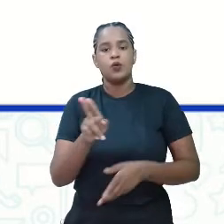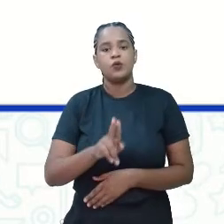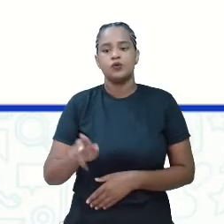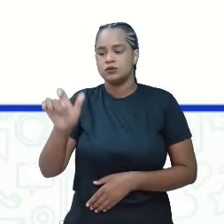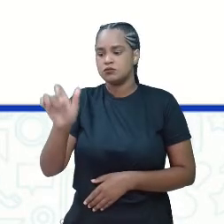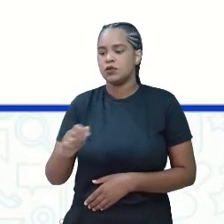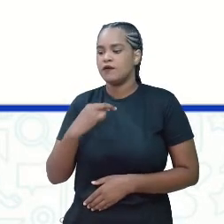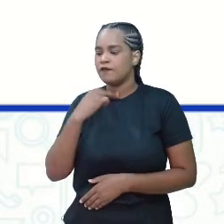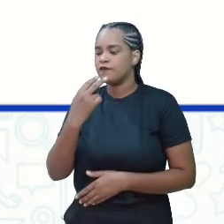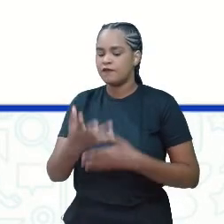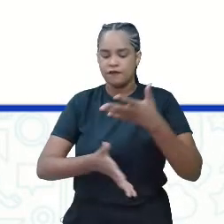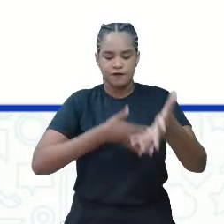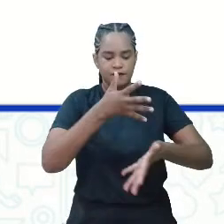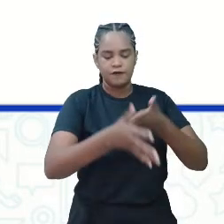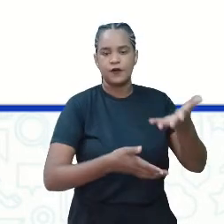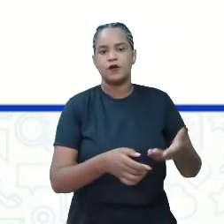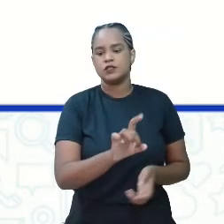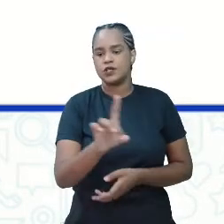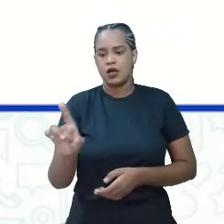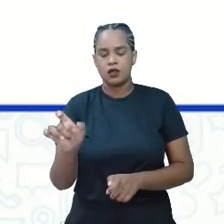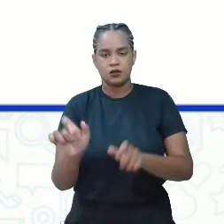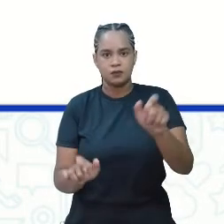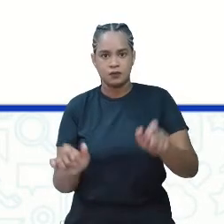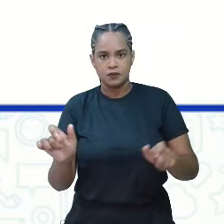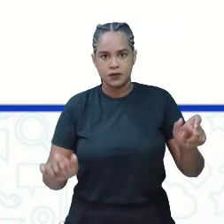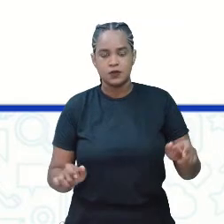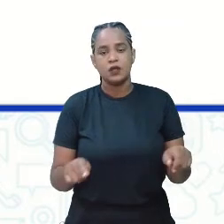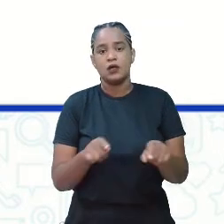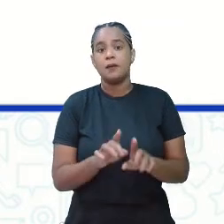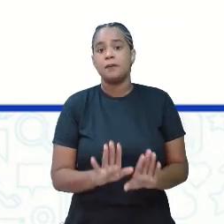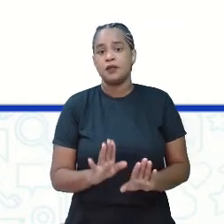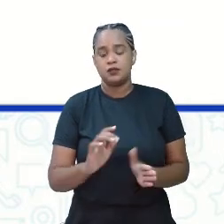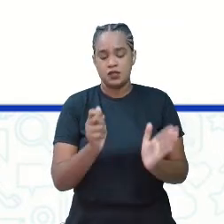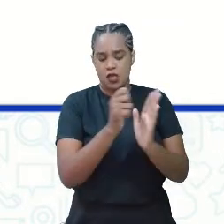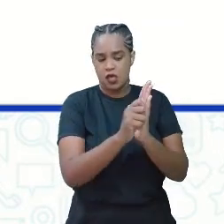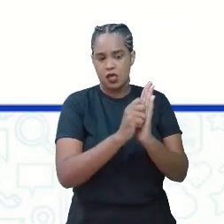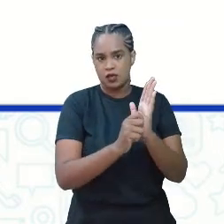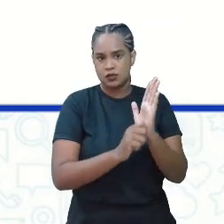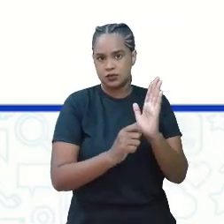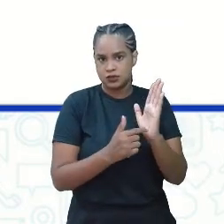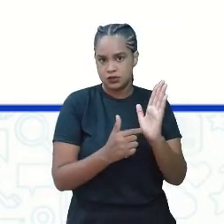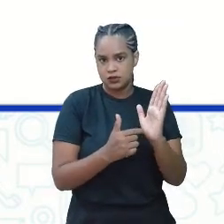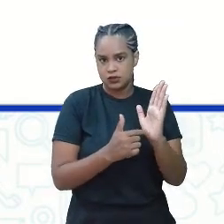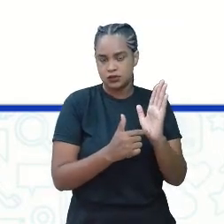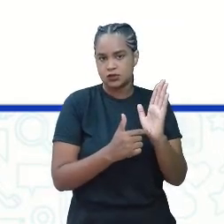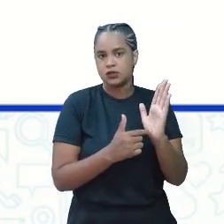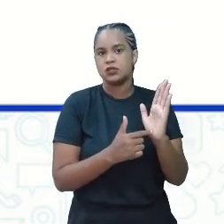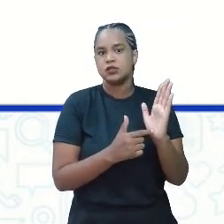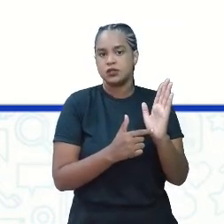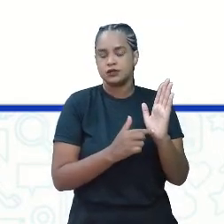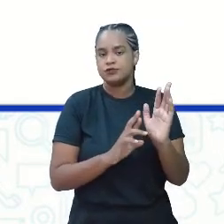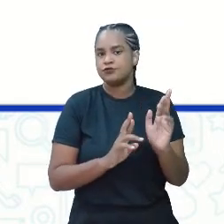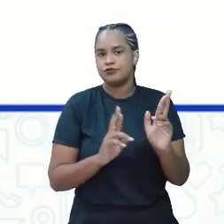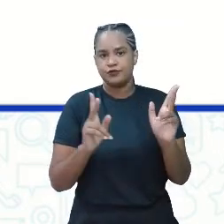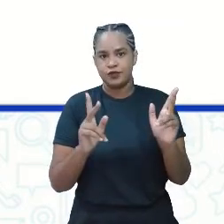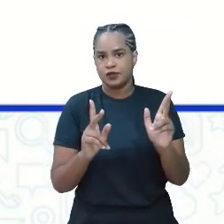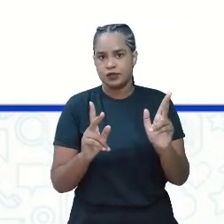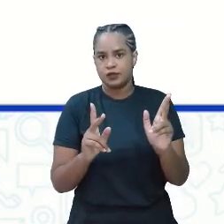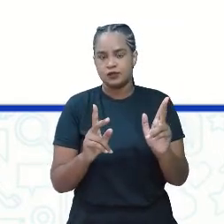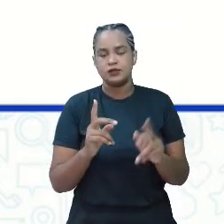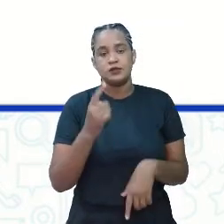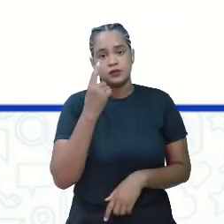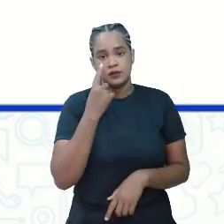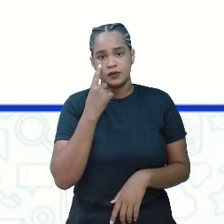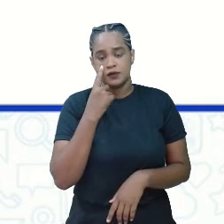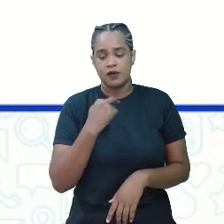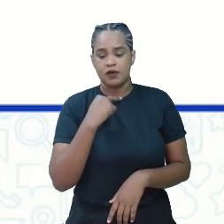cada interlocutor e, ao contrário da escrita, é dada frente a frente com a pessoa